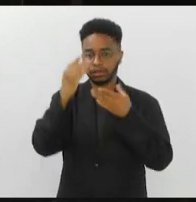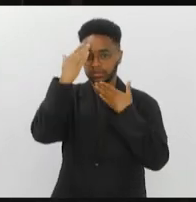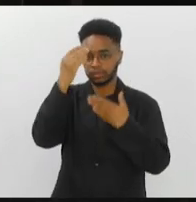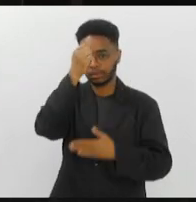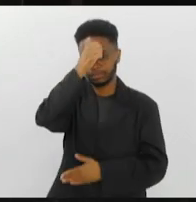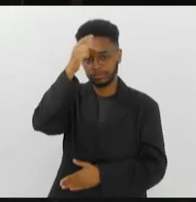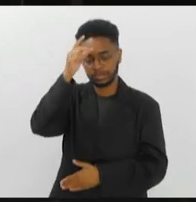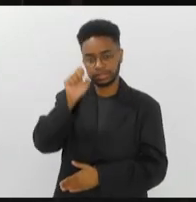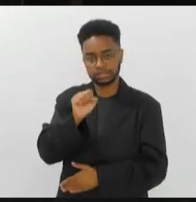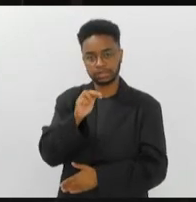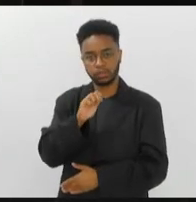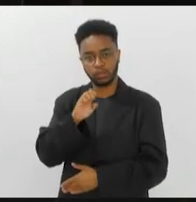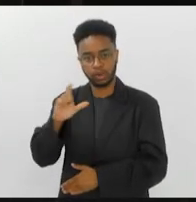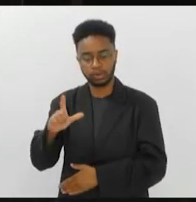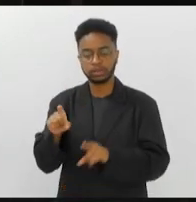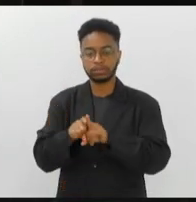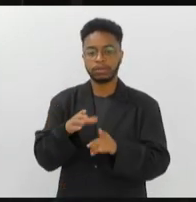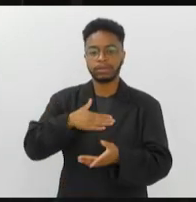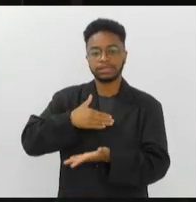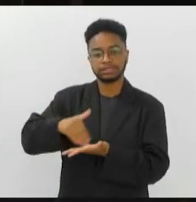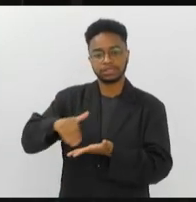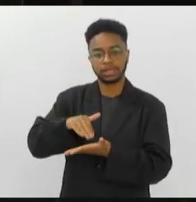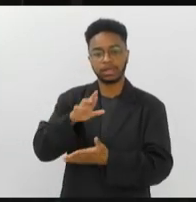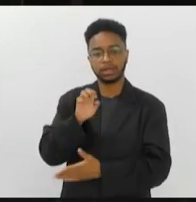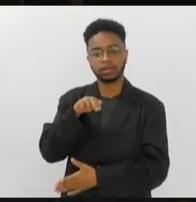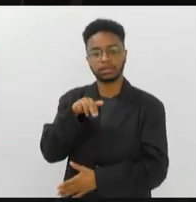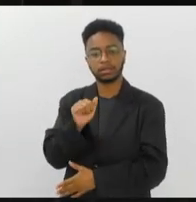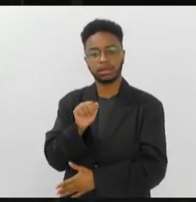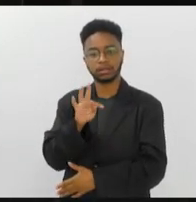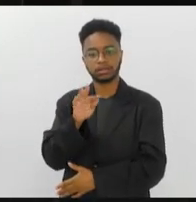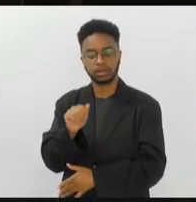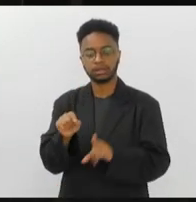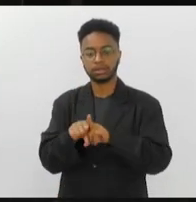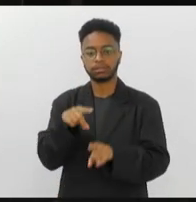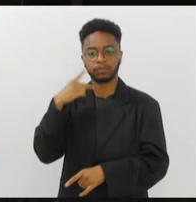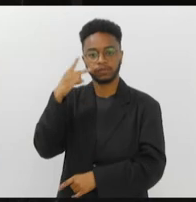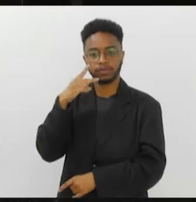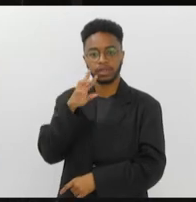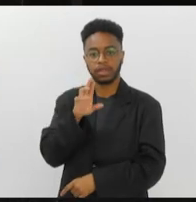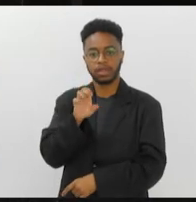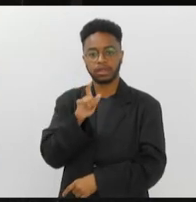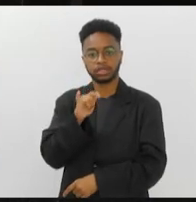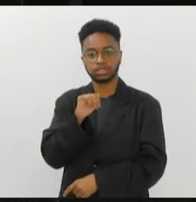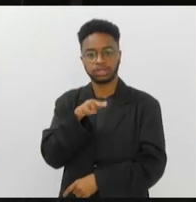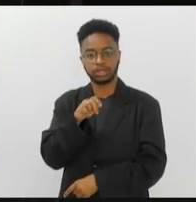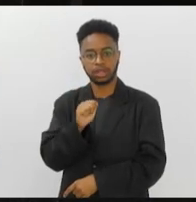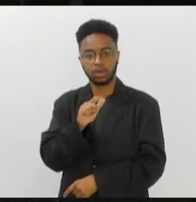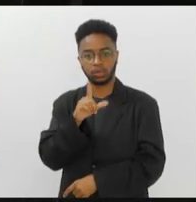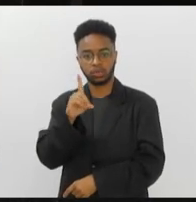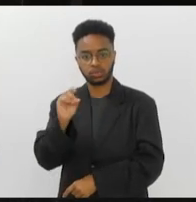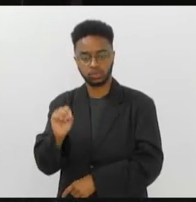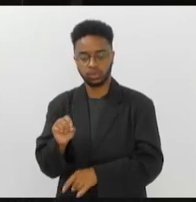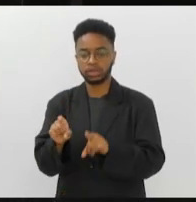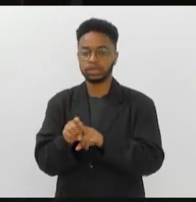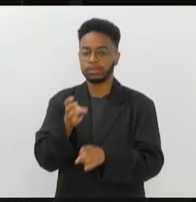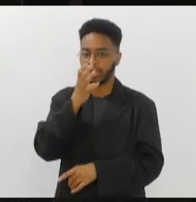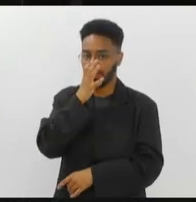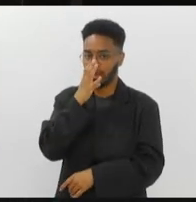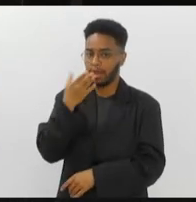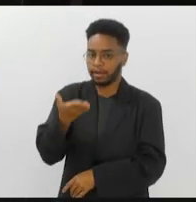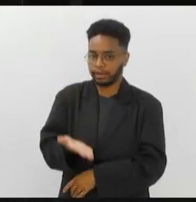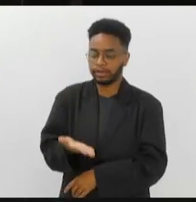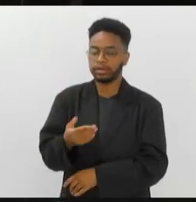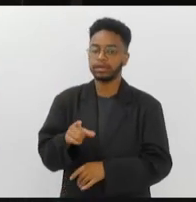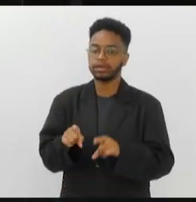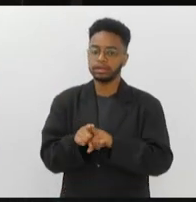minha secretária, que está aqui presente, Renata Ribeiro, ao vereador Reginaldo Machado, também, que está aqui prestigiando e é um